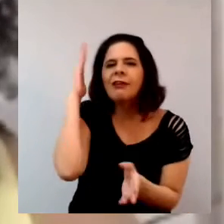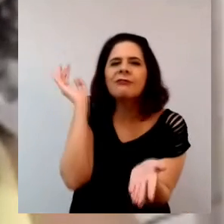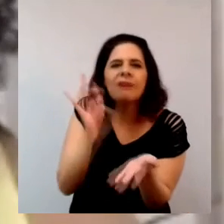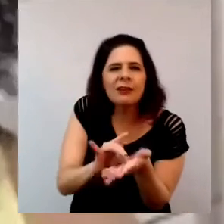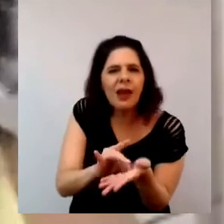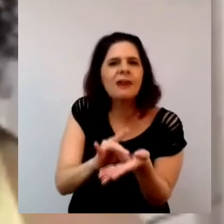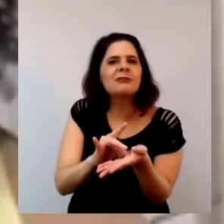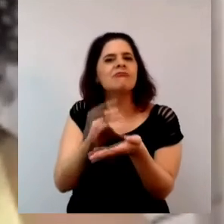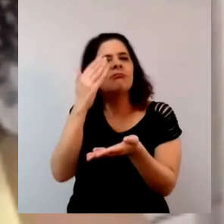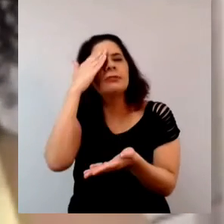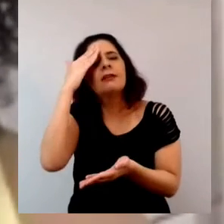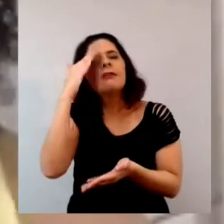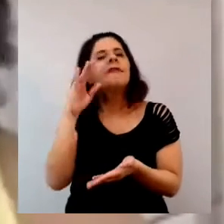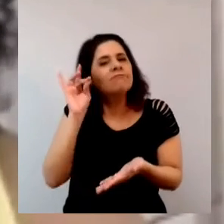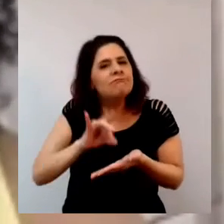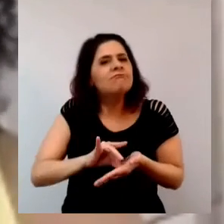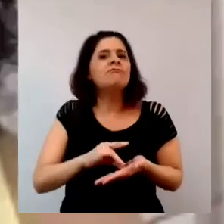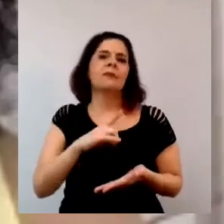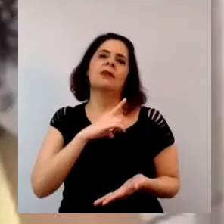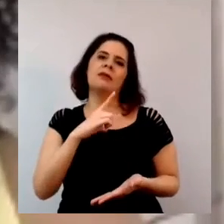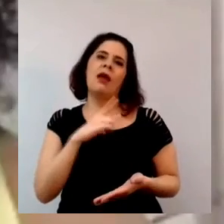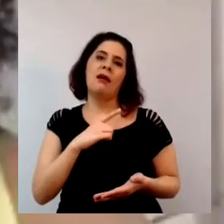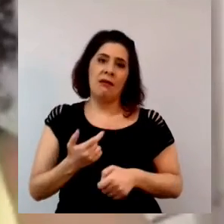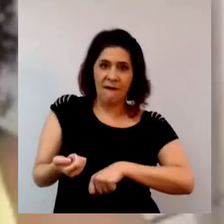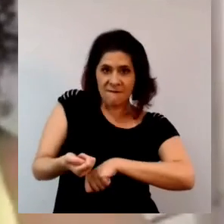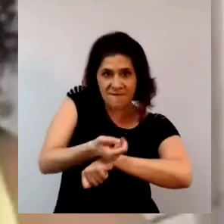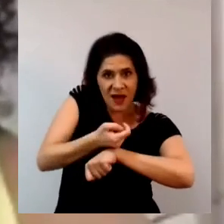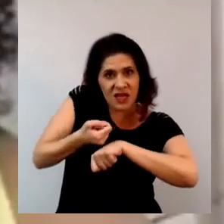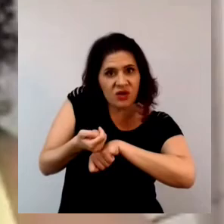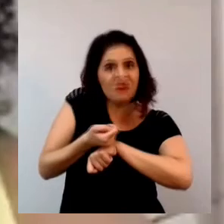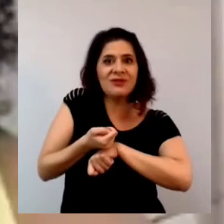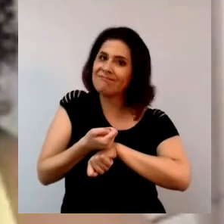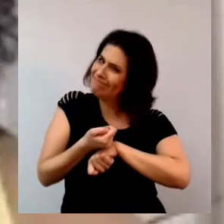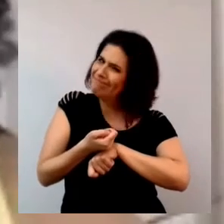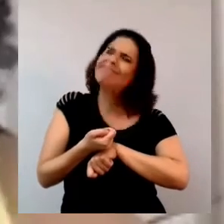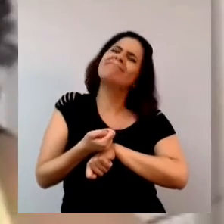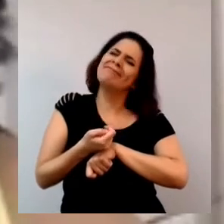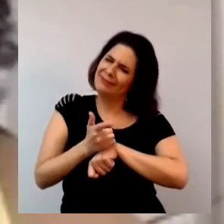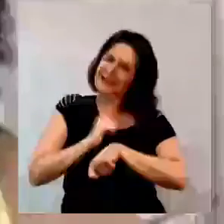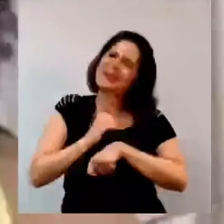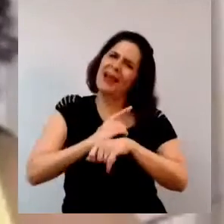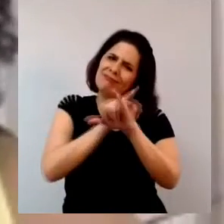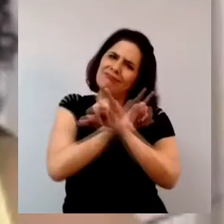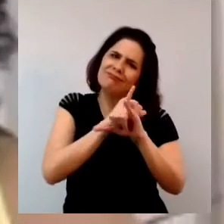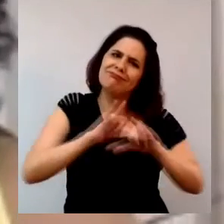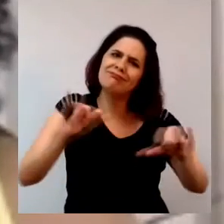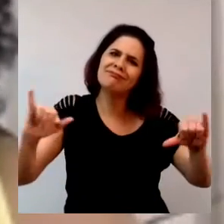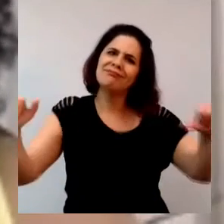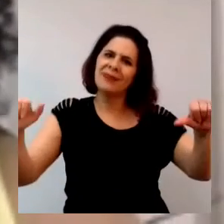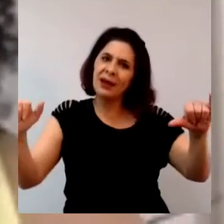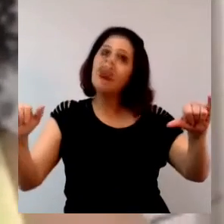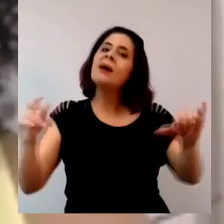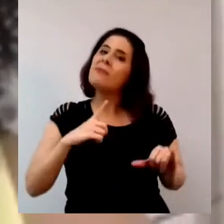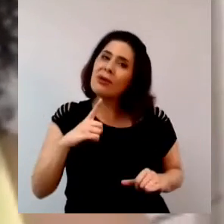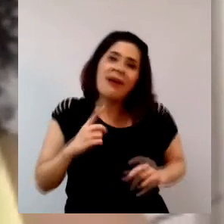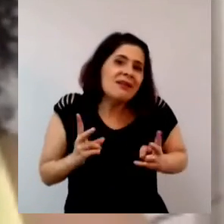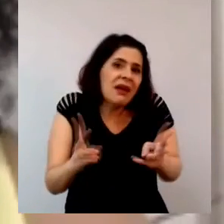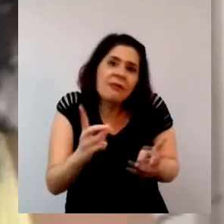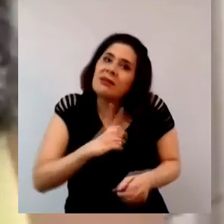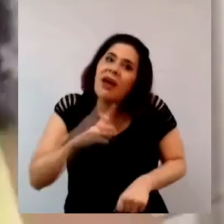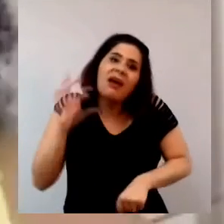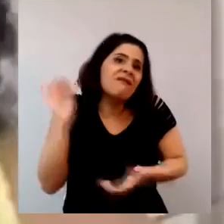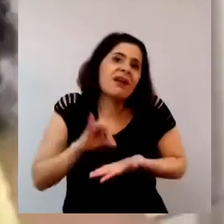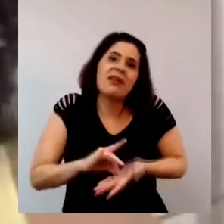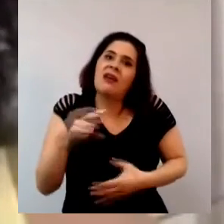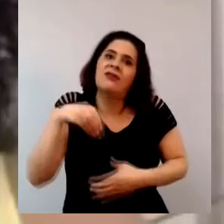verdade. Essas fake news, elas espalham tanto exatamente por isso que você falou. Tem uma verdade, sempre tem uma verdade ali no meio. E por